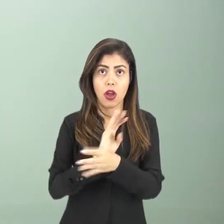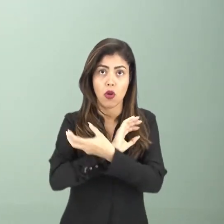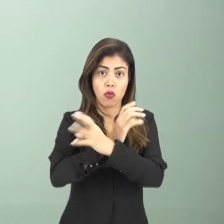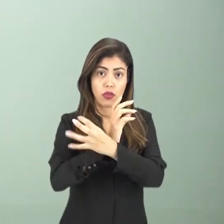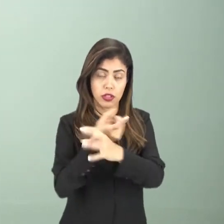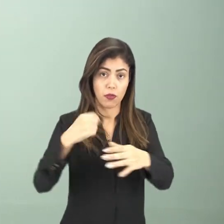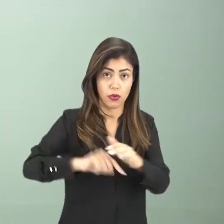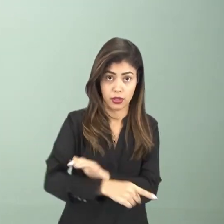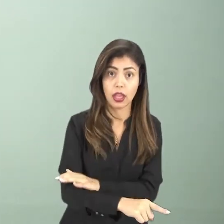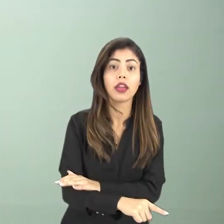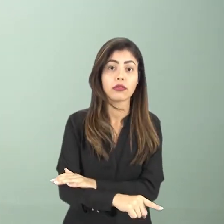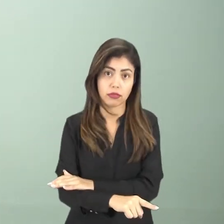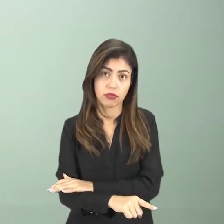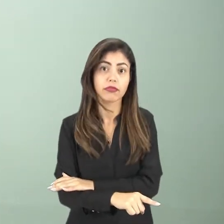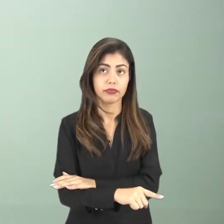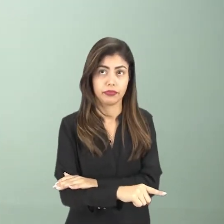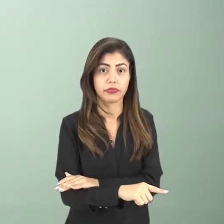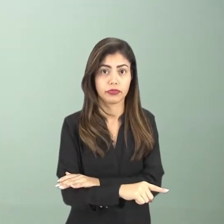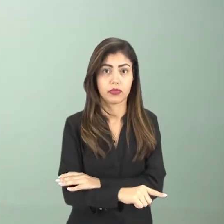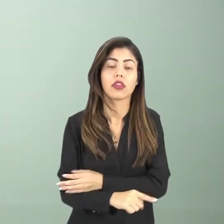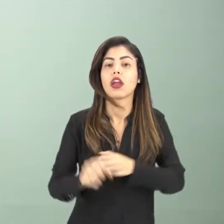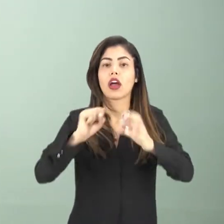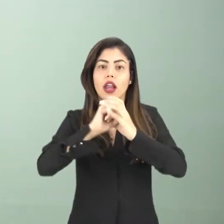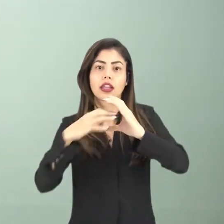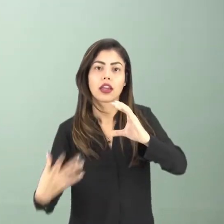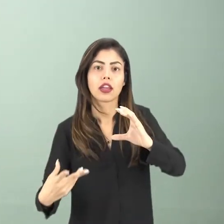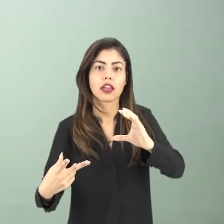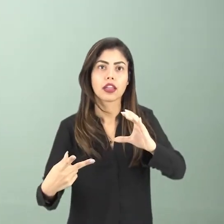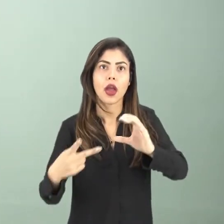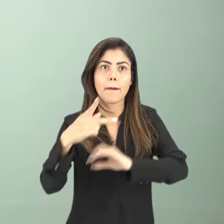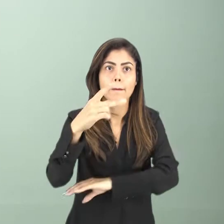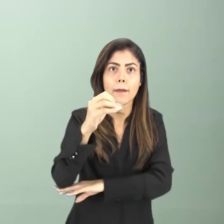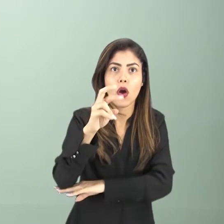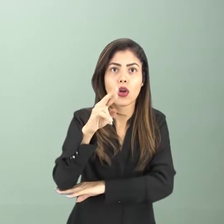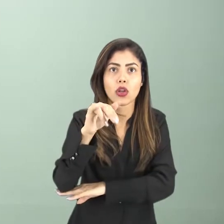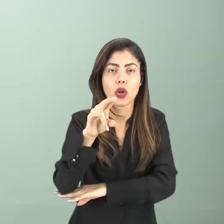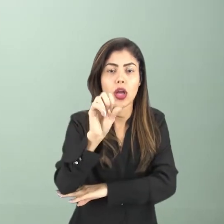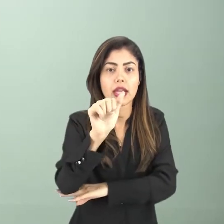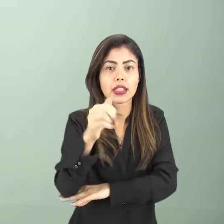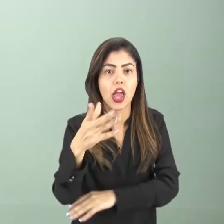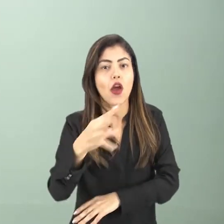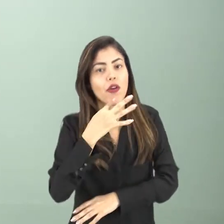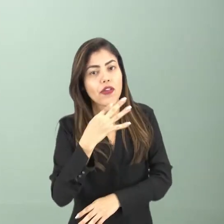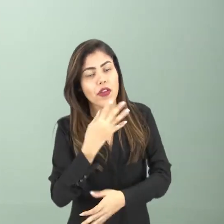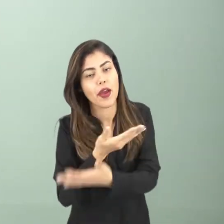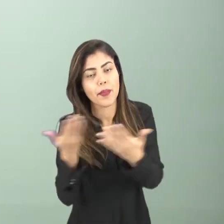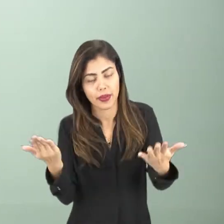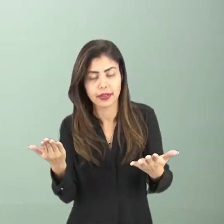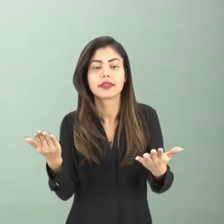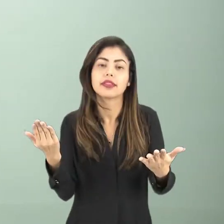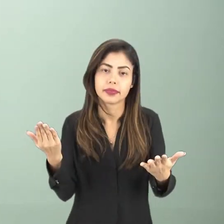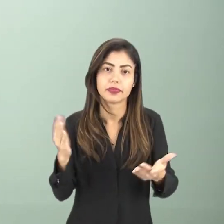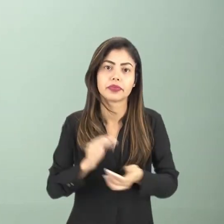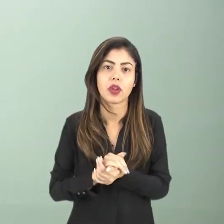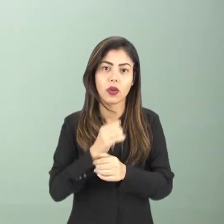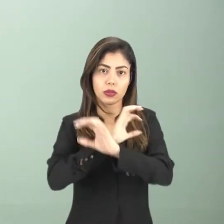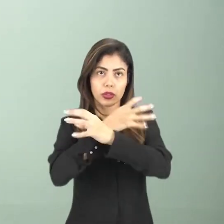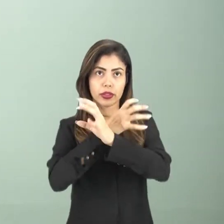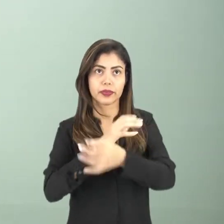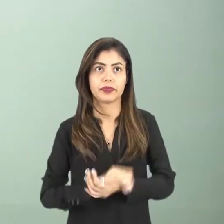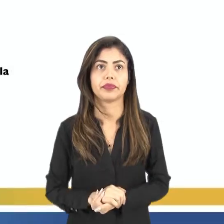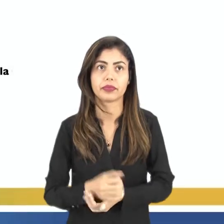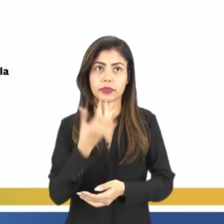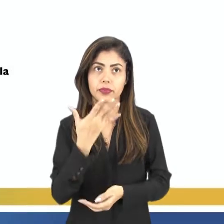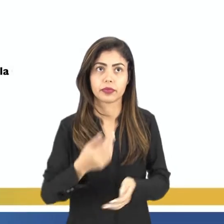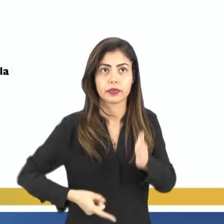ele aparenta ali uma característica porosa, nós vamos conhecer mais sobre os ossos.